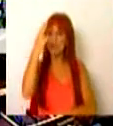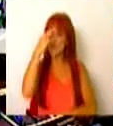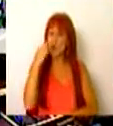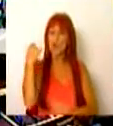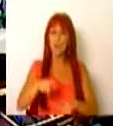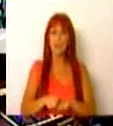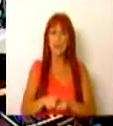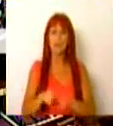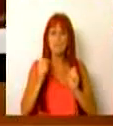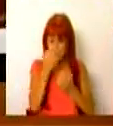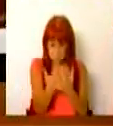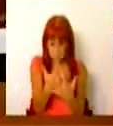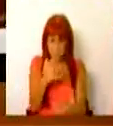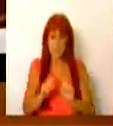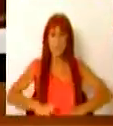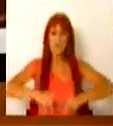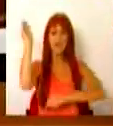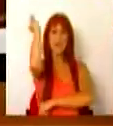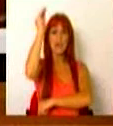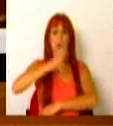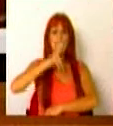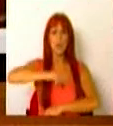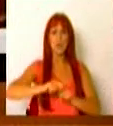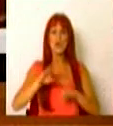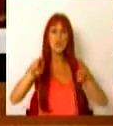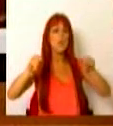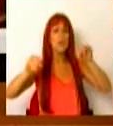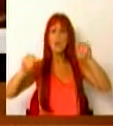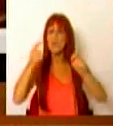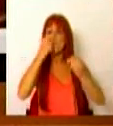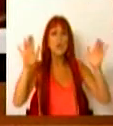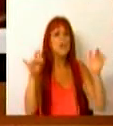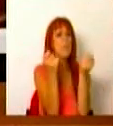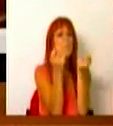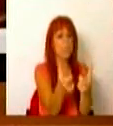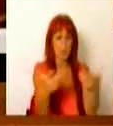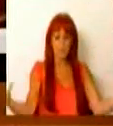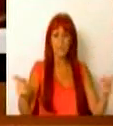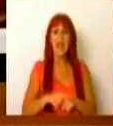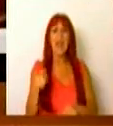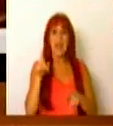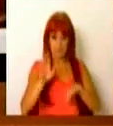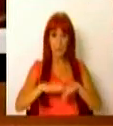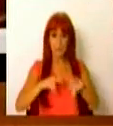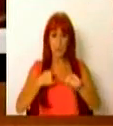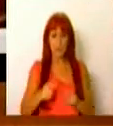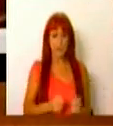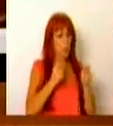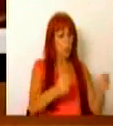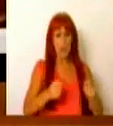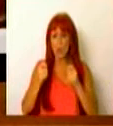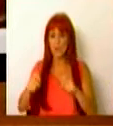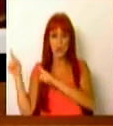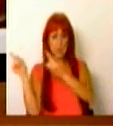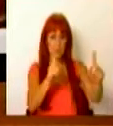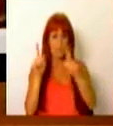Mas também é a oportunidade histórica para incrementar o desenvolvimento do interior do país e dos territórios de baixa densidade. Importa, pois, que os investimentos nos